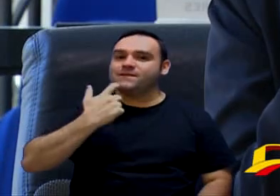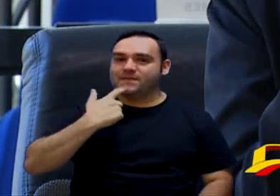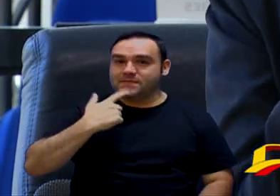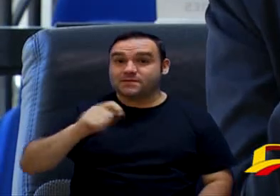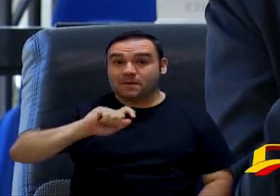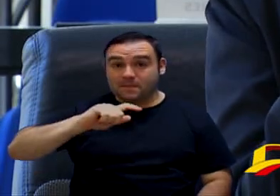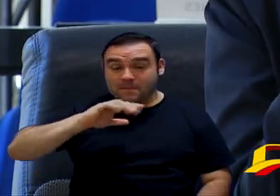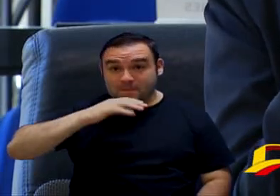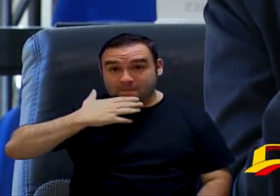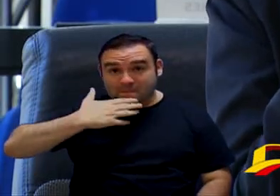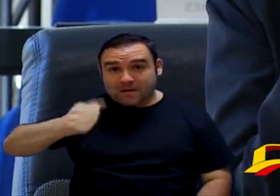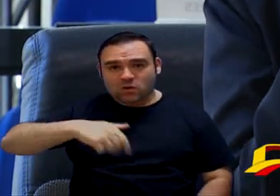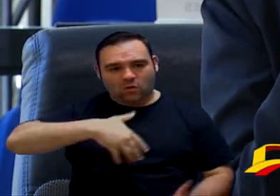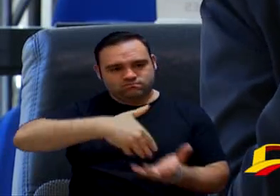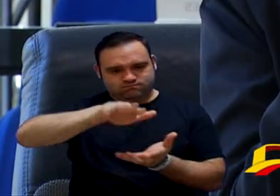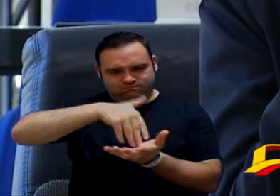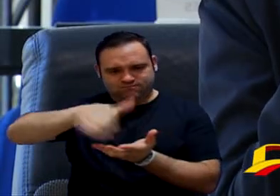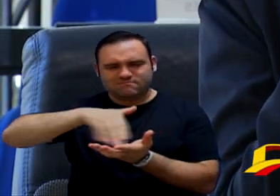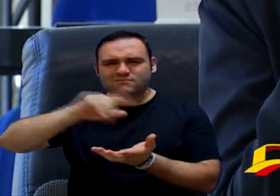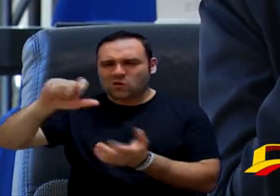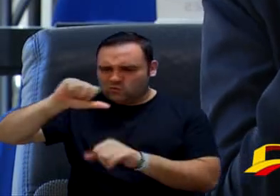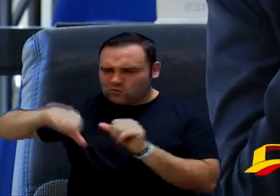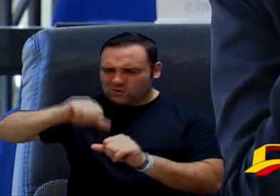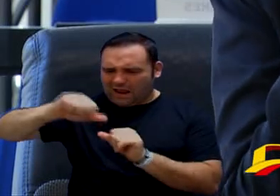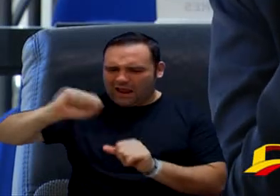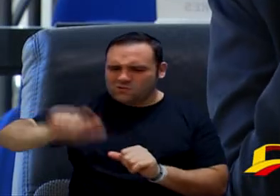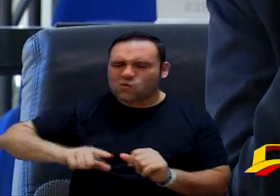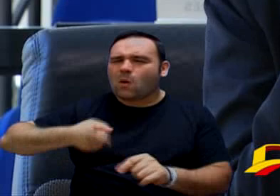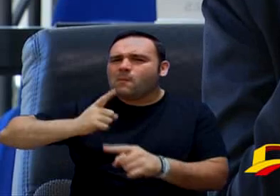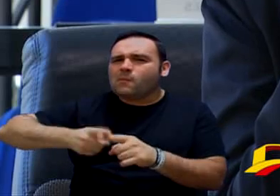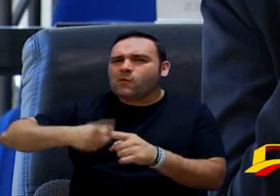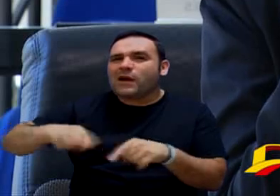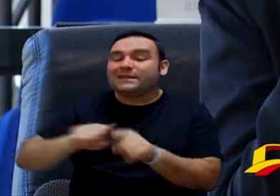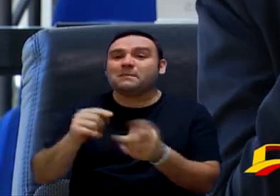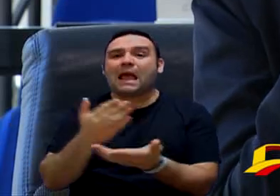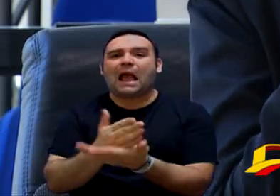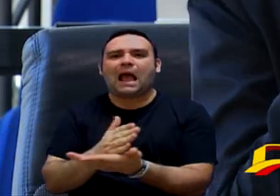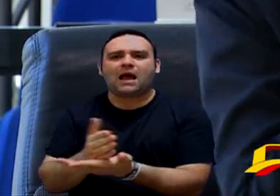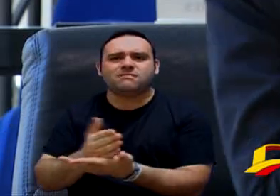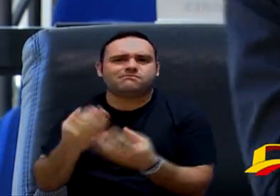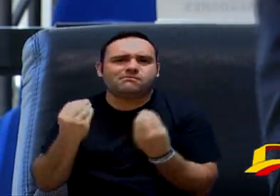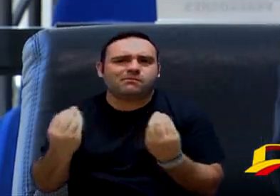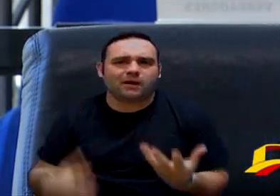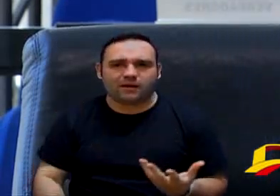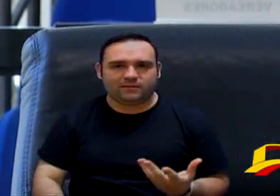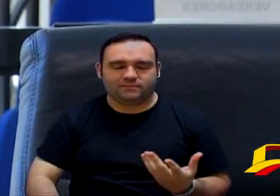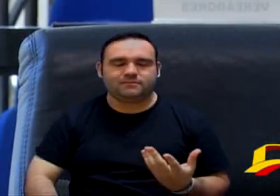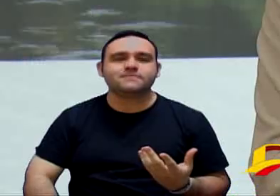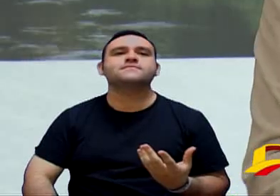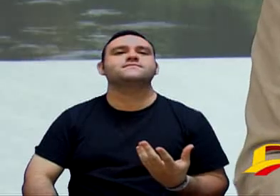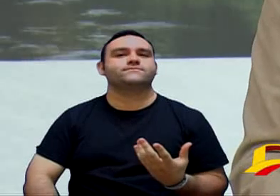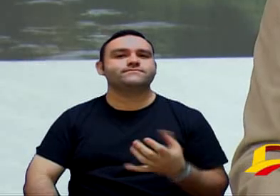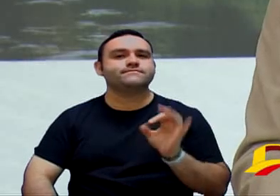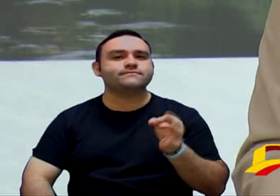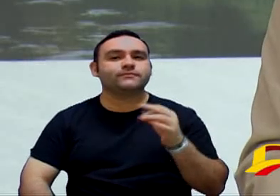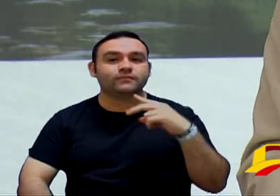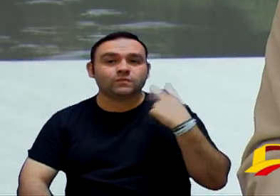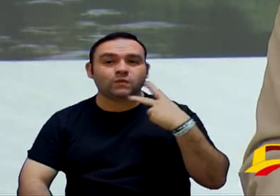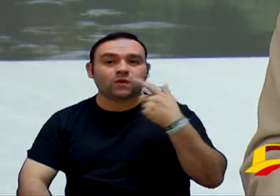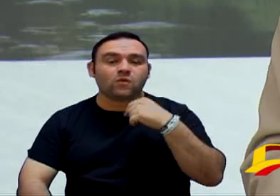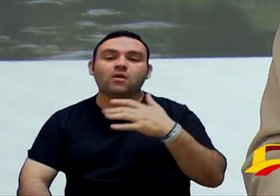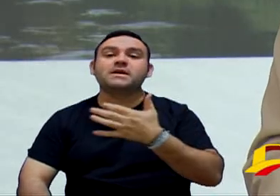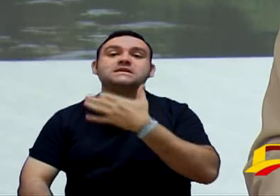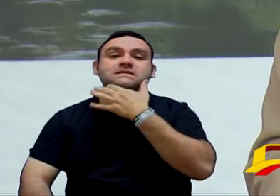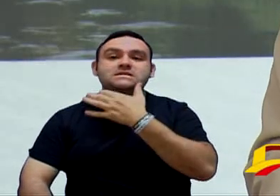melhor sinalizada nessa cor porque vai mudar para azul e ser compartilhada Não exatamente é o vereador